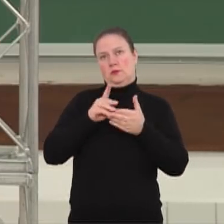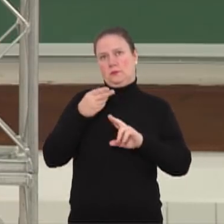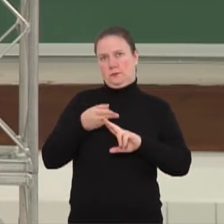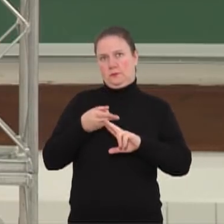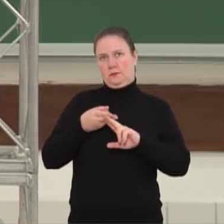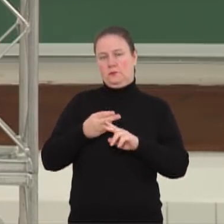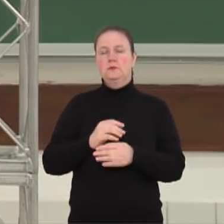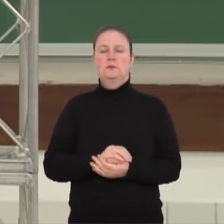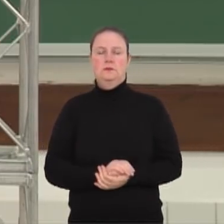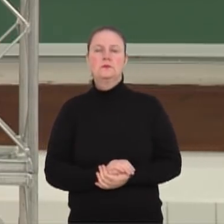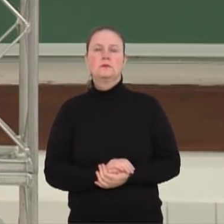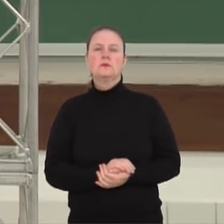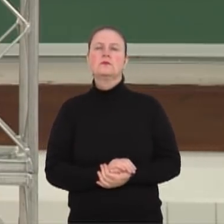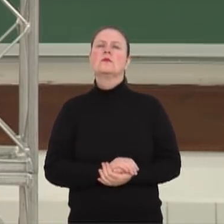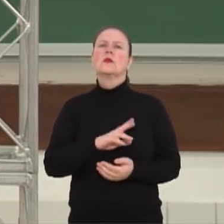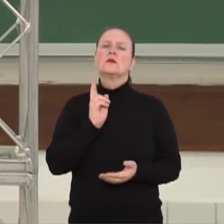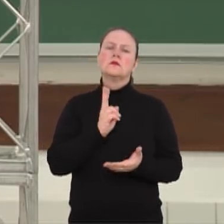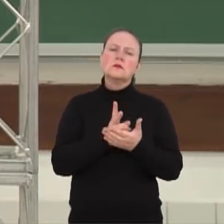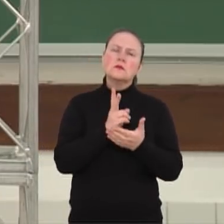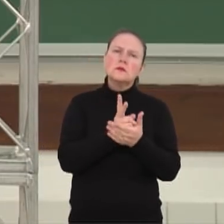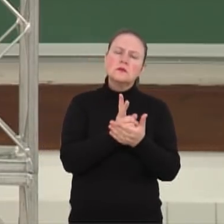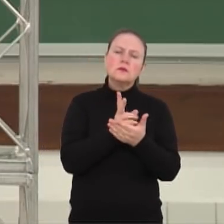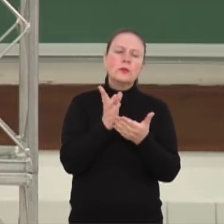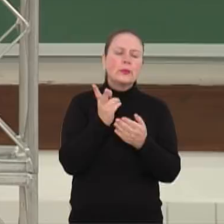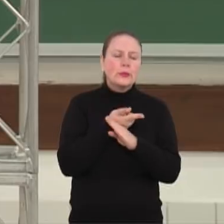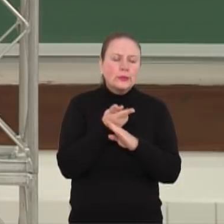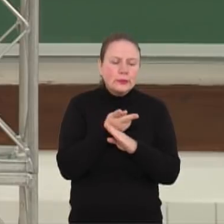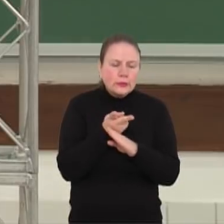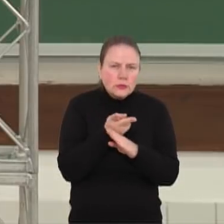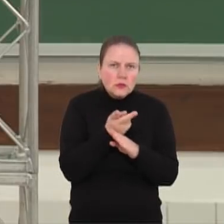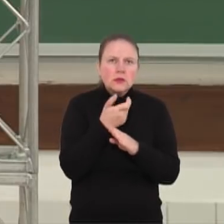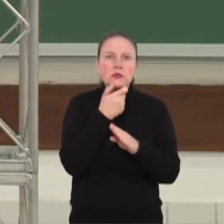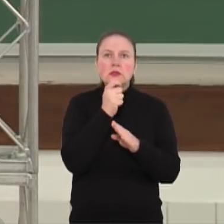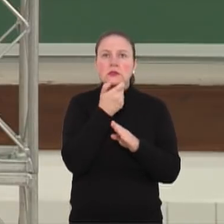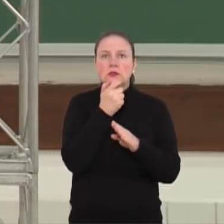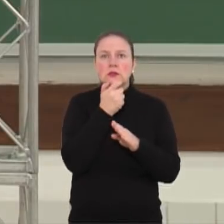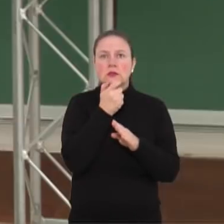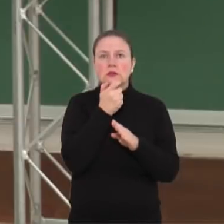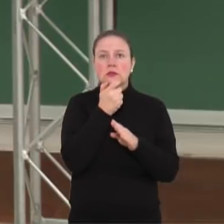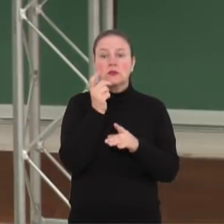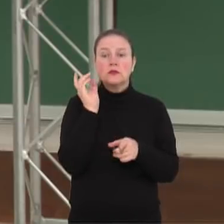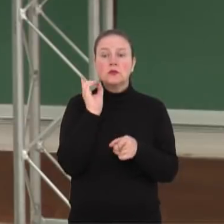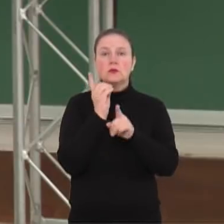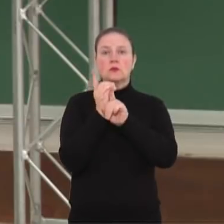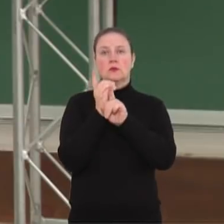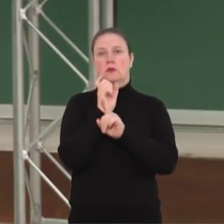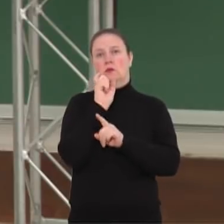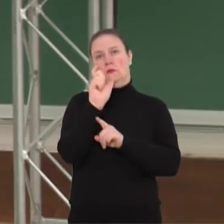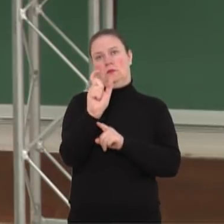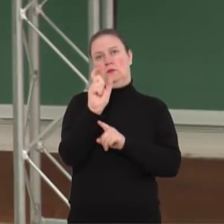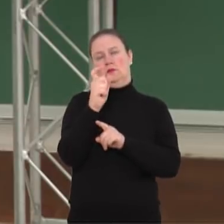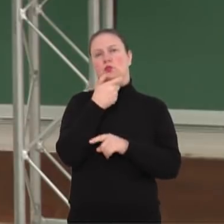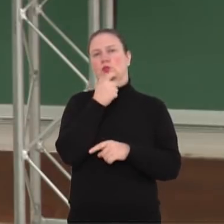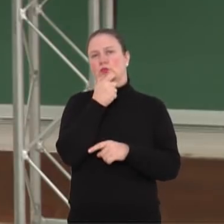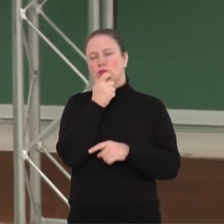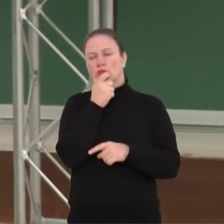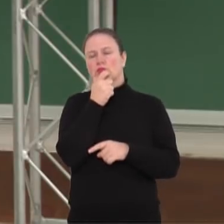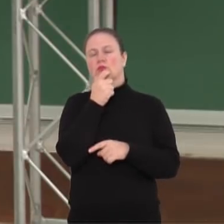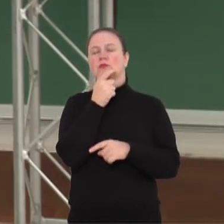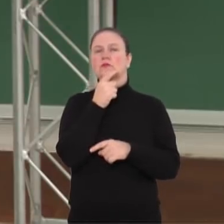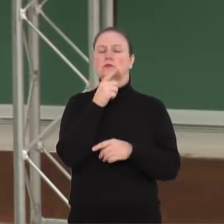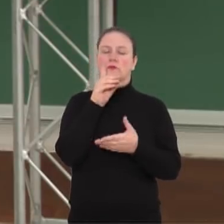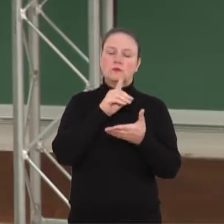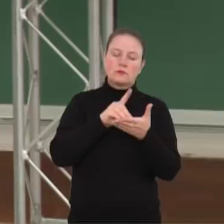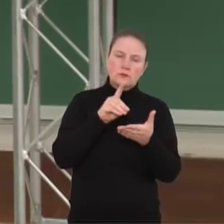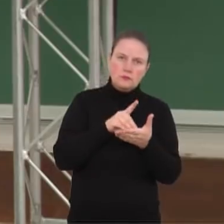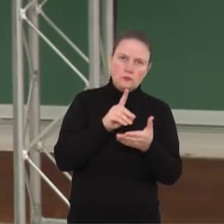casa. Então, sempre você vai lá na parte de inglês, né? Porque agora você tinha que procurar a palavra em inglês. Então, vai lá em inglês, o